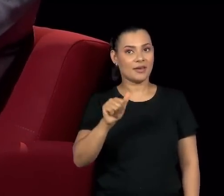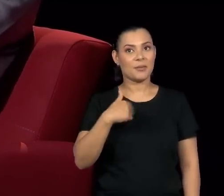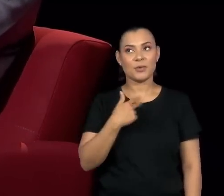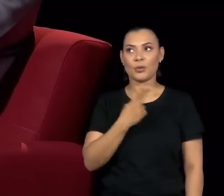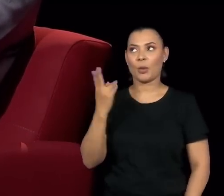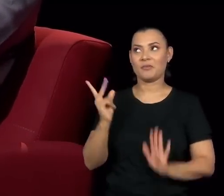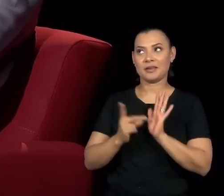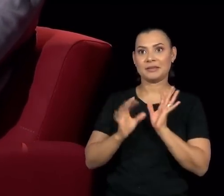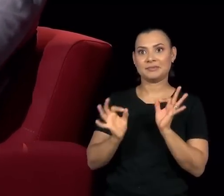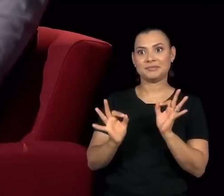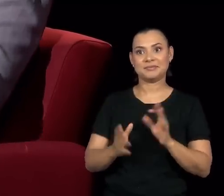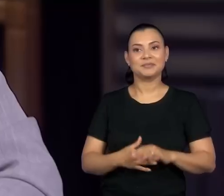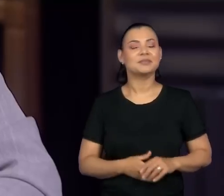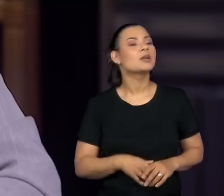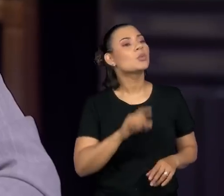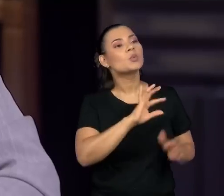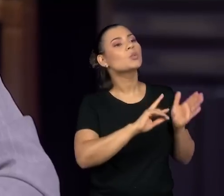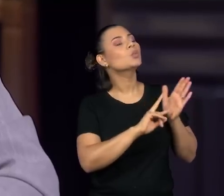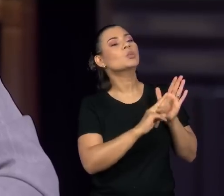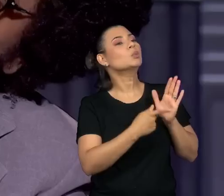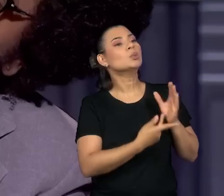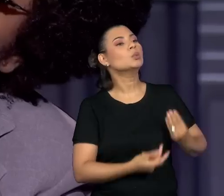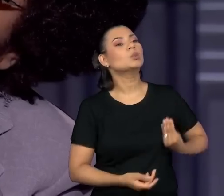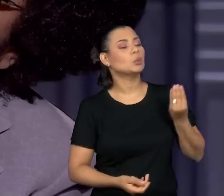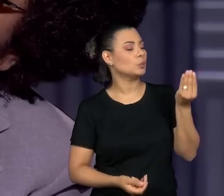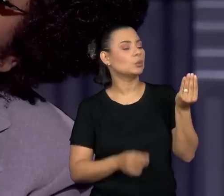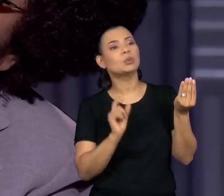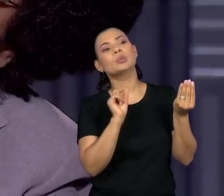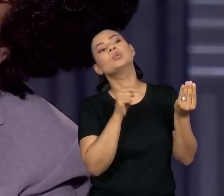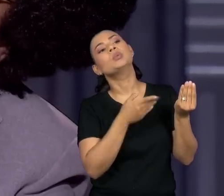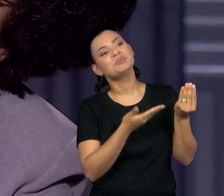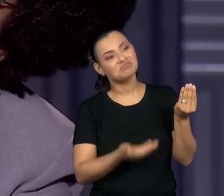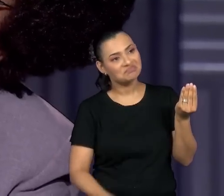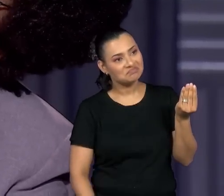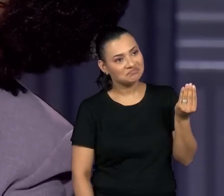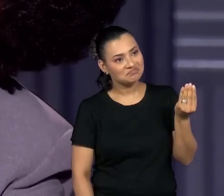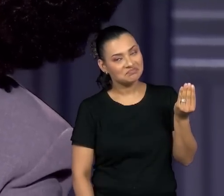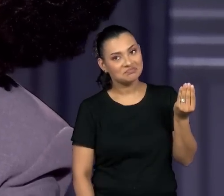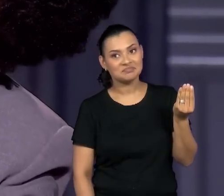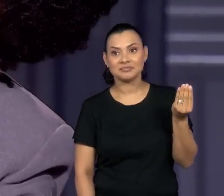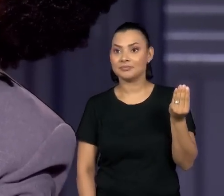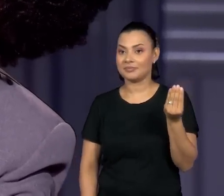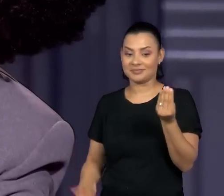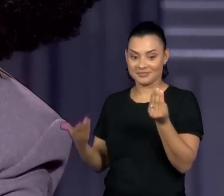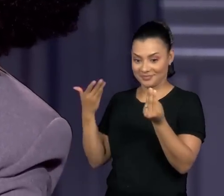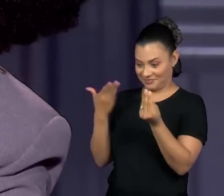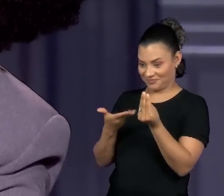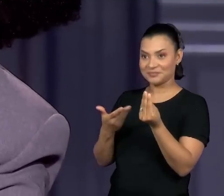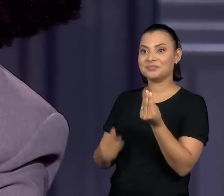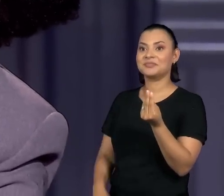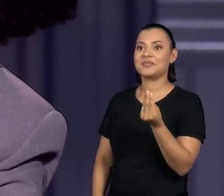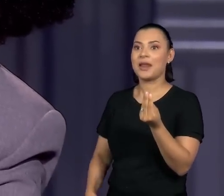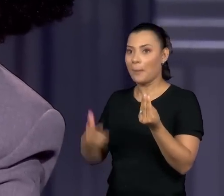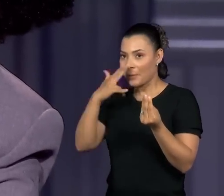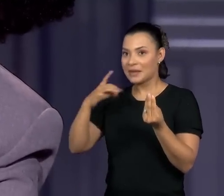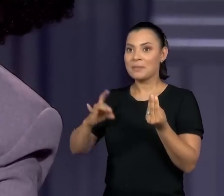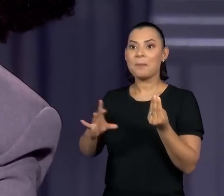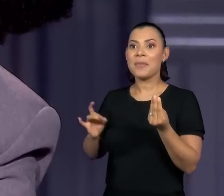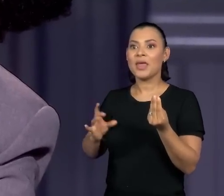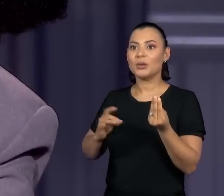rapaz do registro. Me diga o que é a vida. A vida, cara, é ter medo dessa coisa